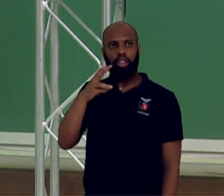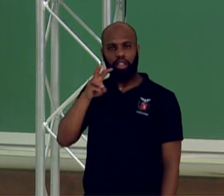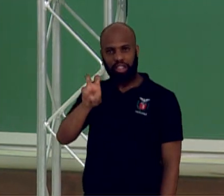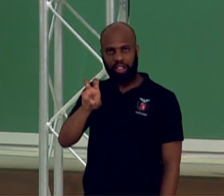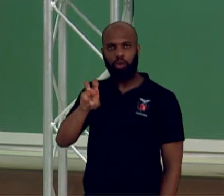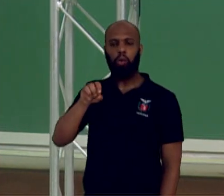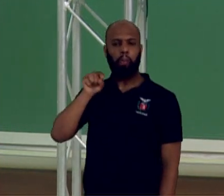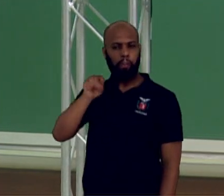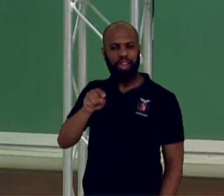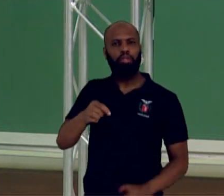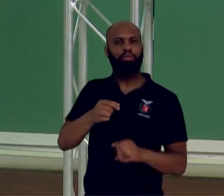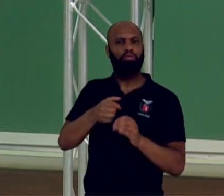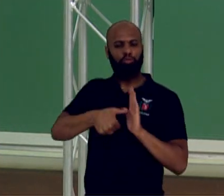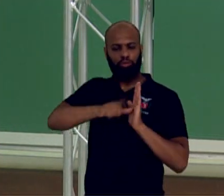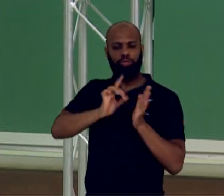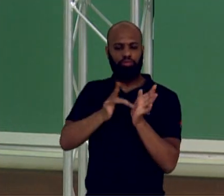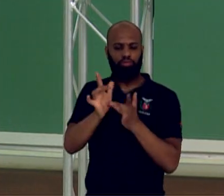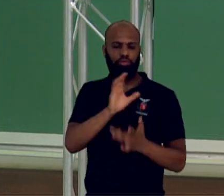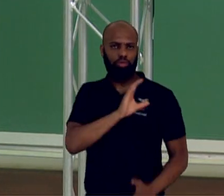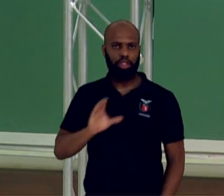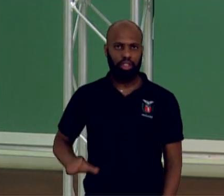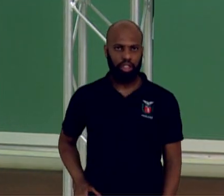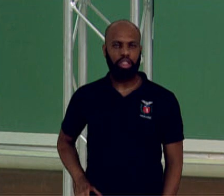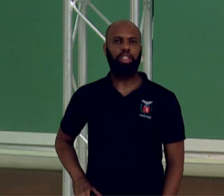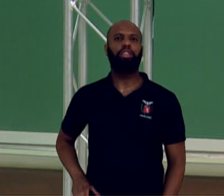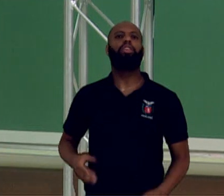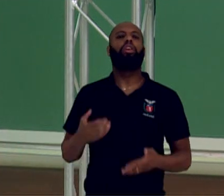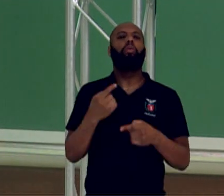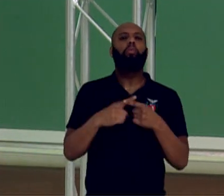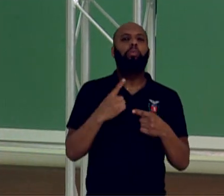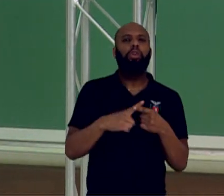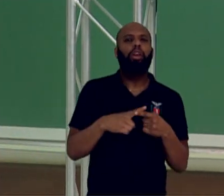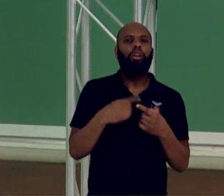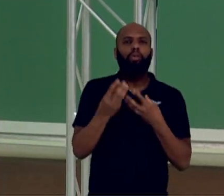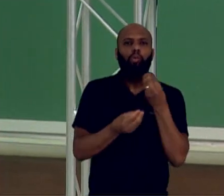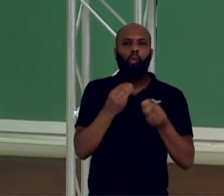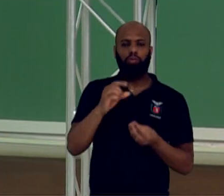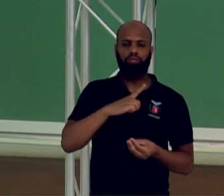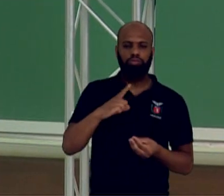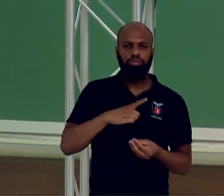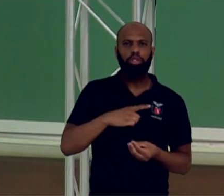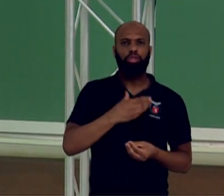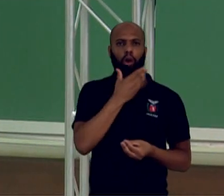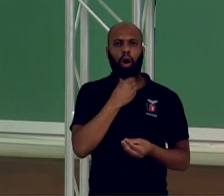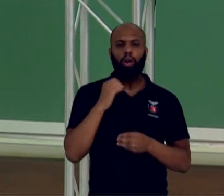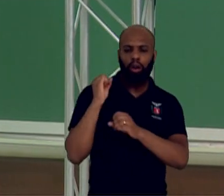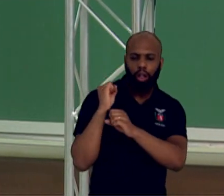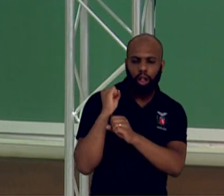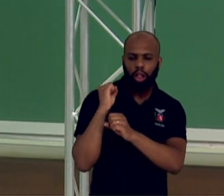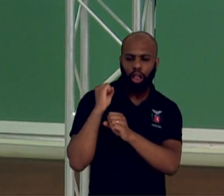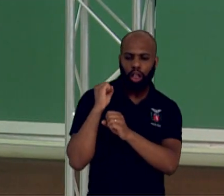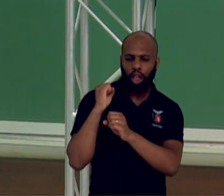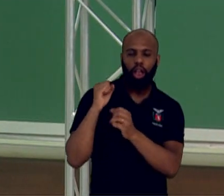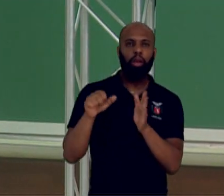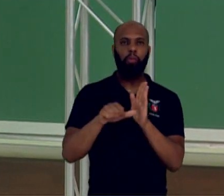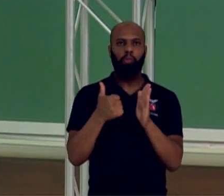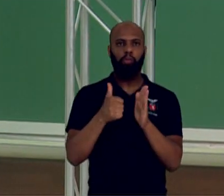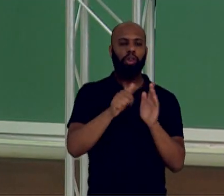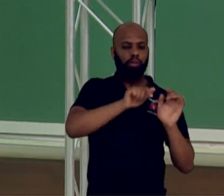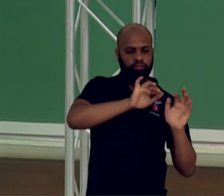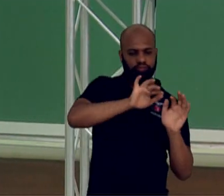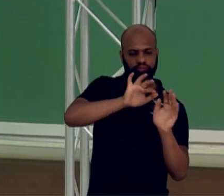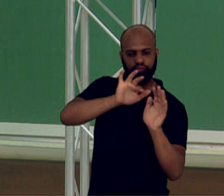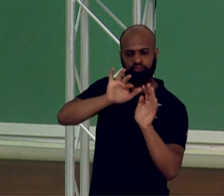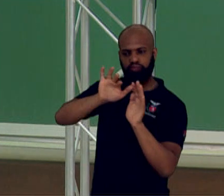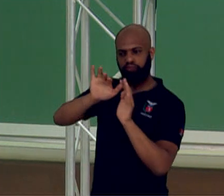então, da migração, da origem, né, dos Homo sapiens, vamos pegar os primeiros caçadores,